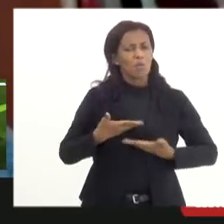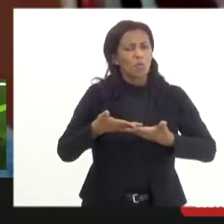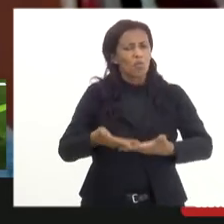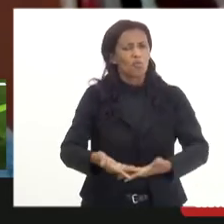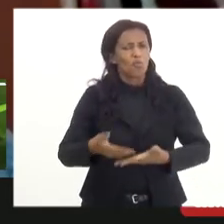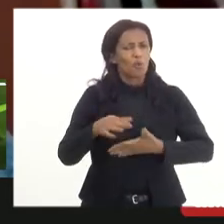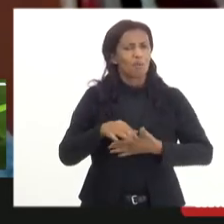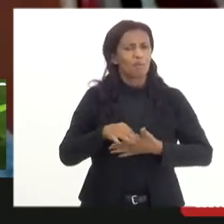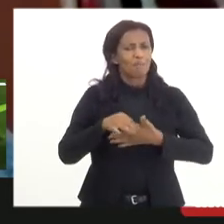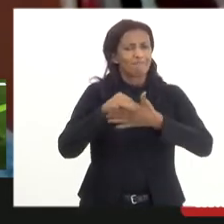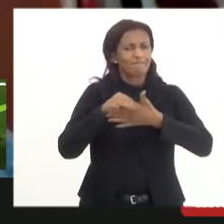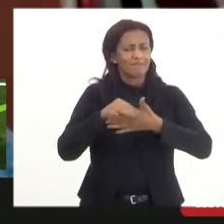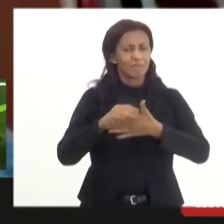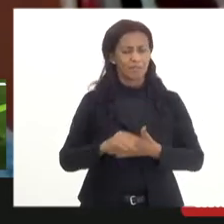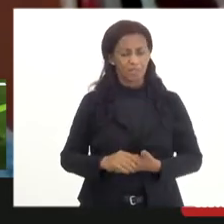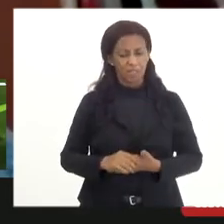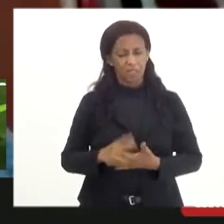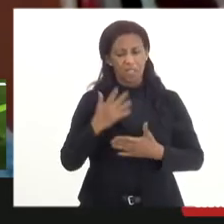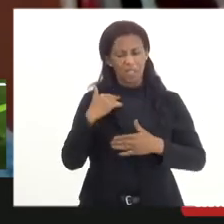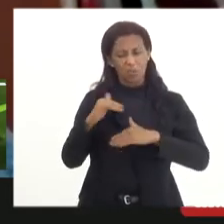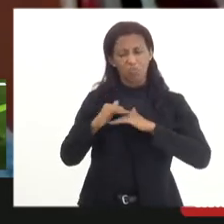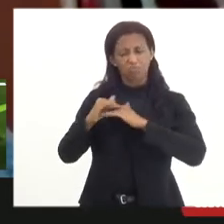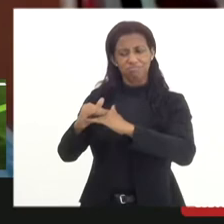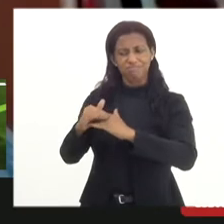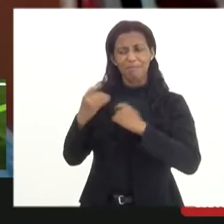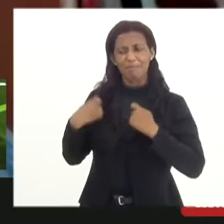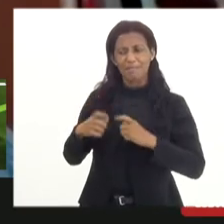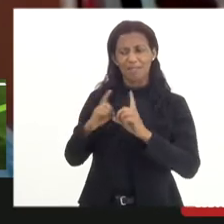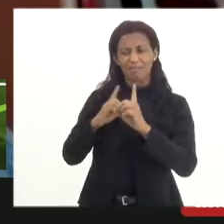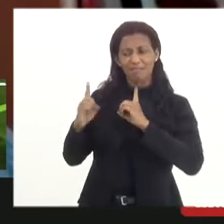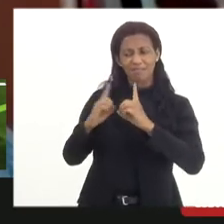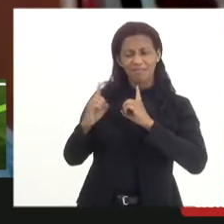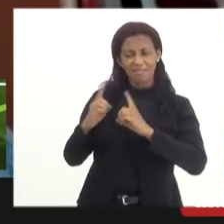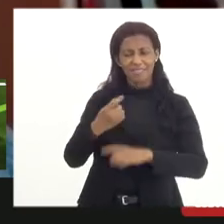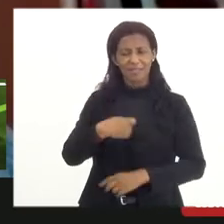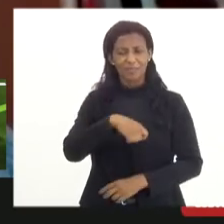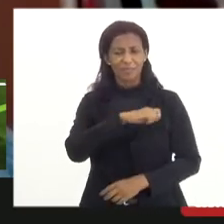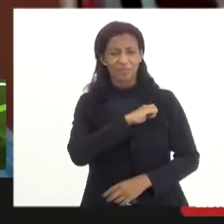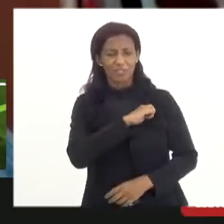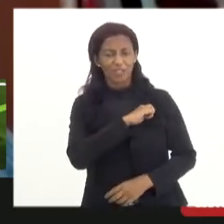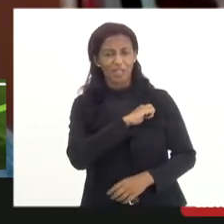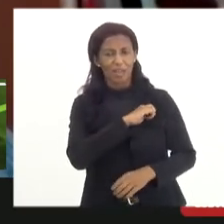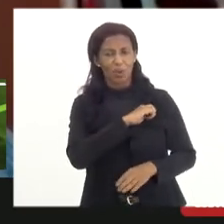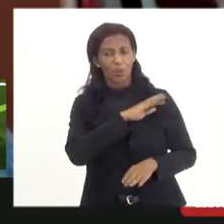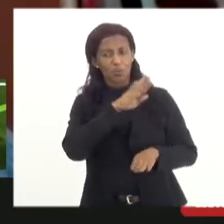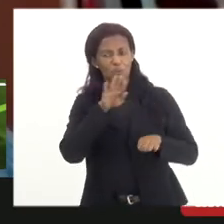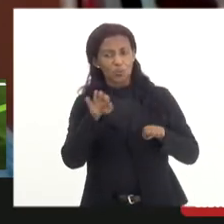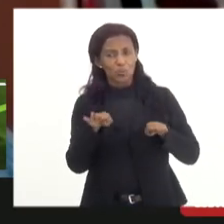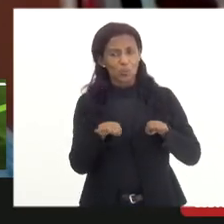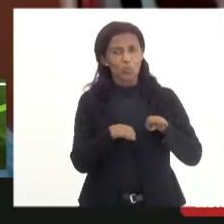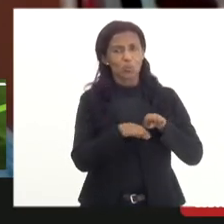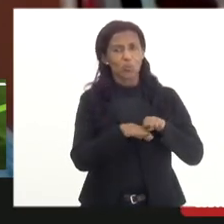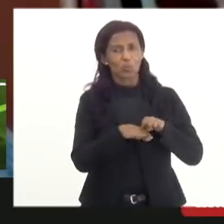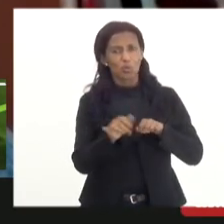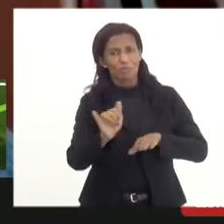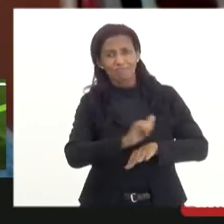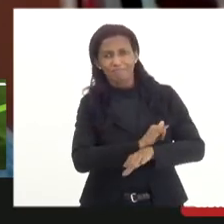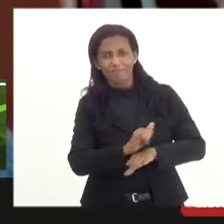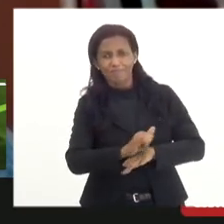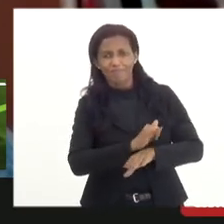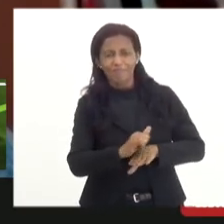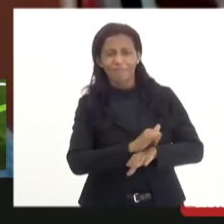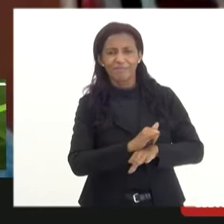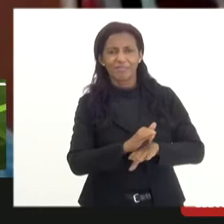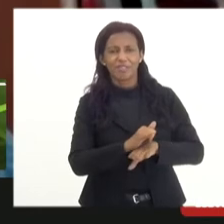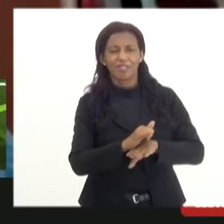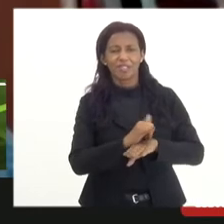verdade, a gente precisa estar discutindo a questão fiscal subordinada a uma estratégia de desenvolvimento